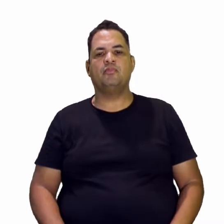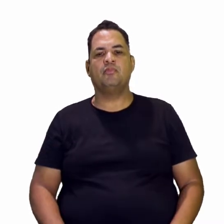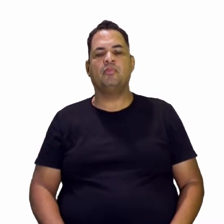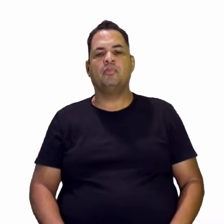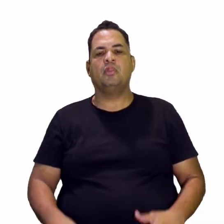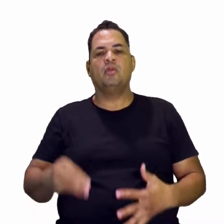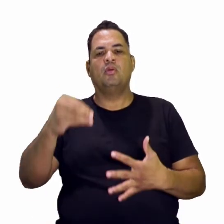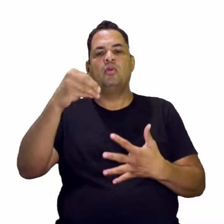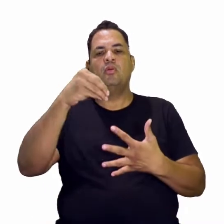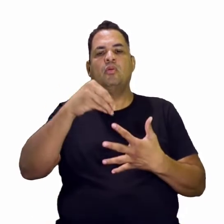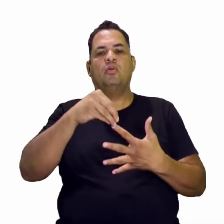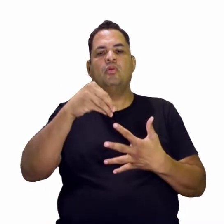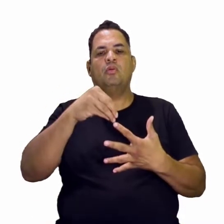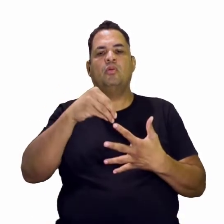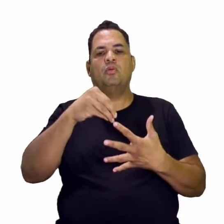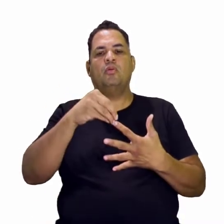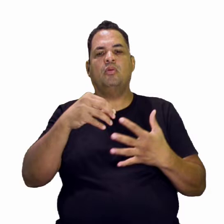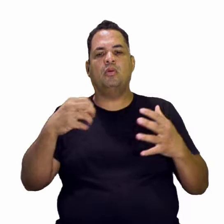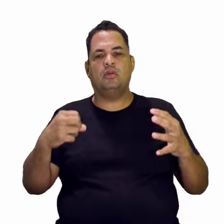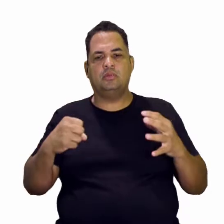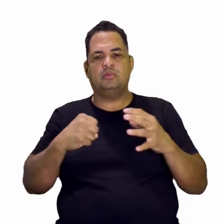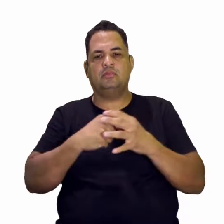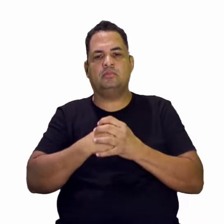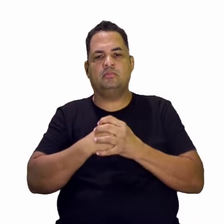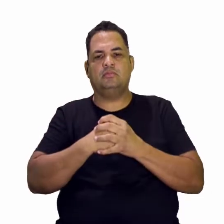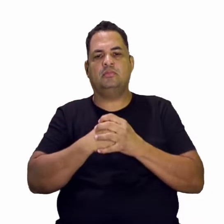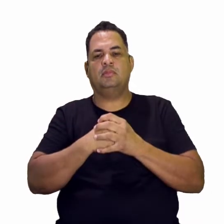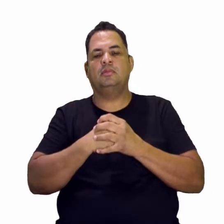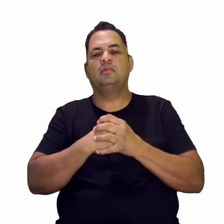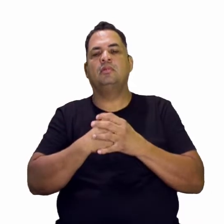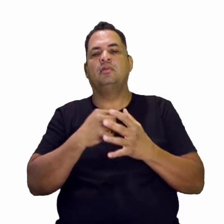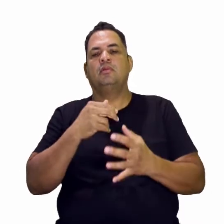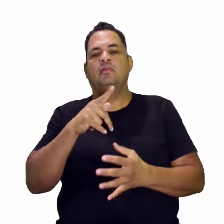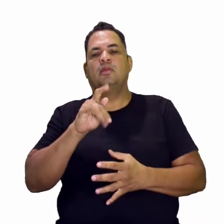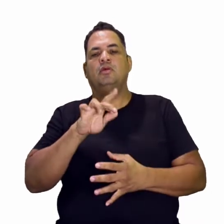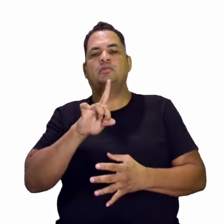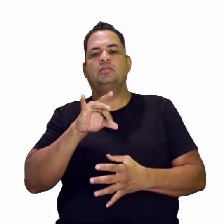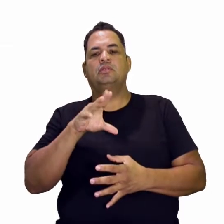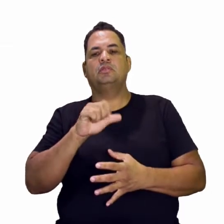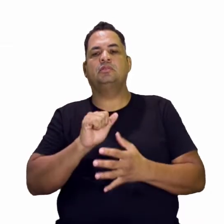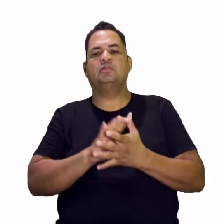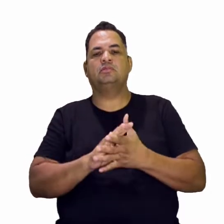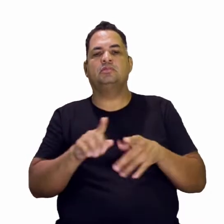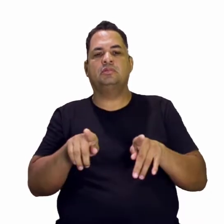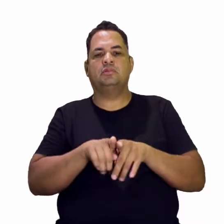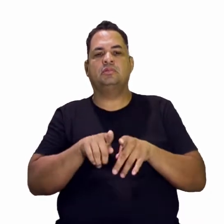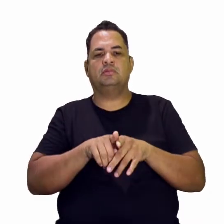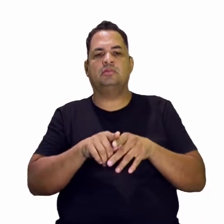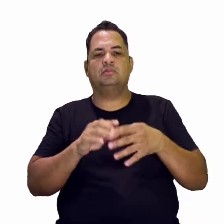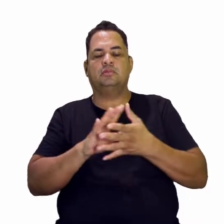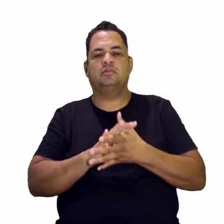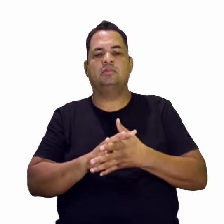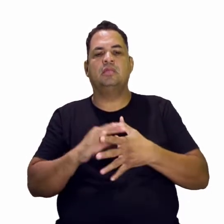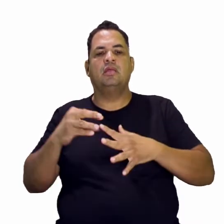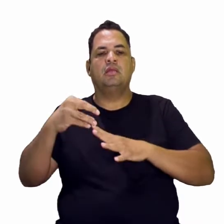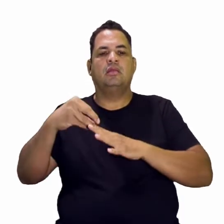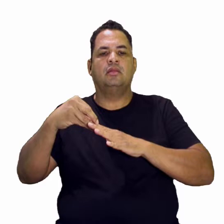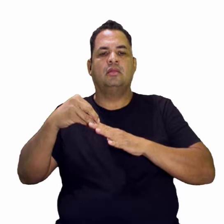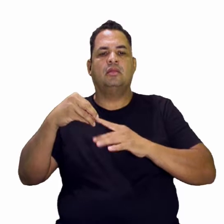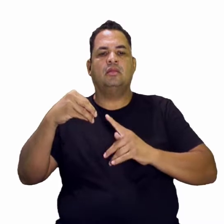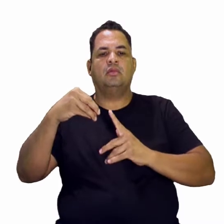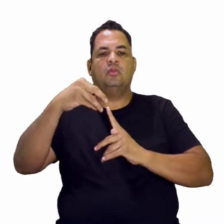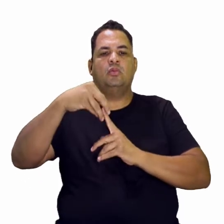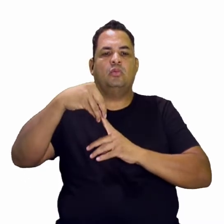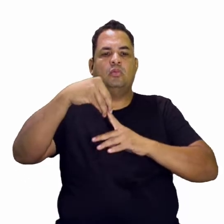reino protista ou protoctista e o reino Fungi, o reino Plantae e